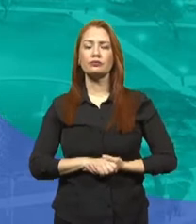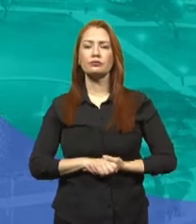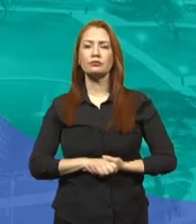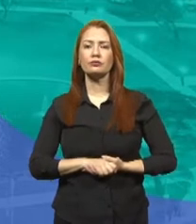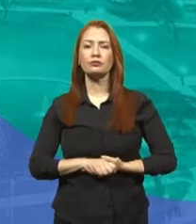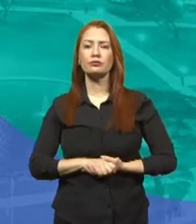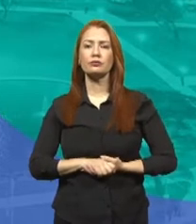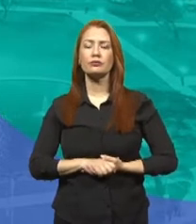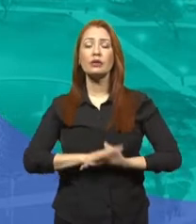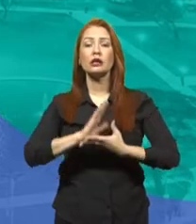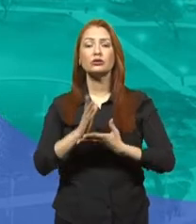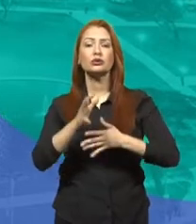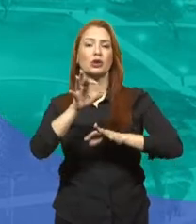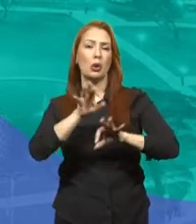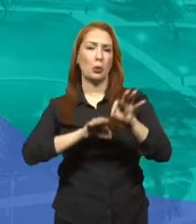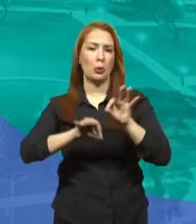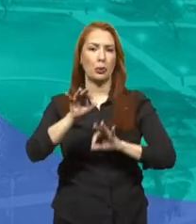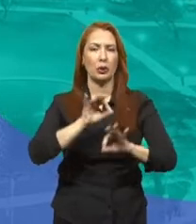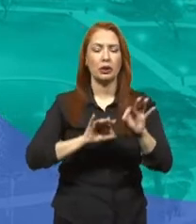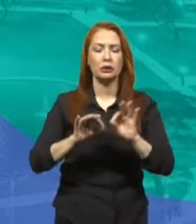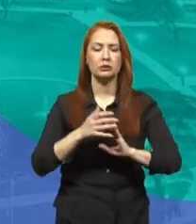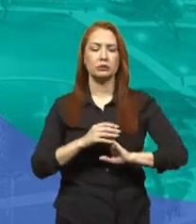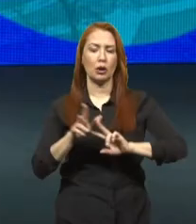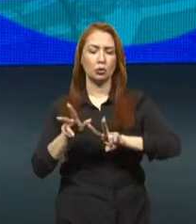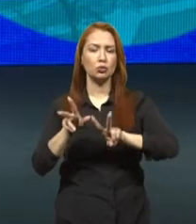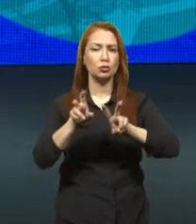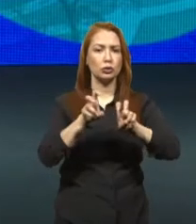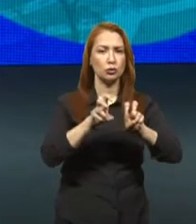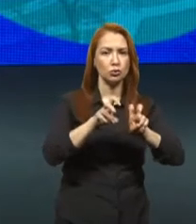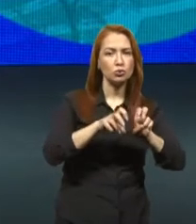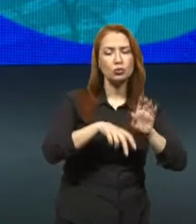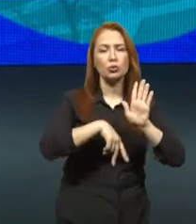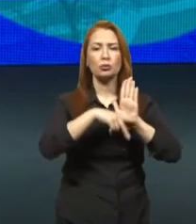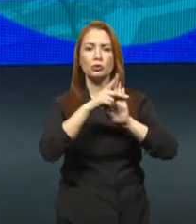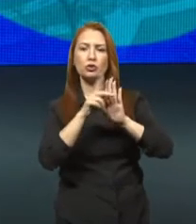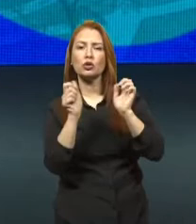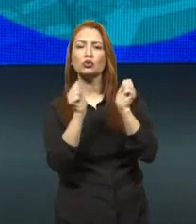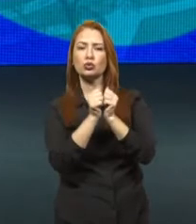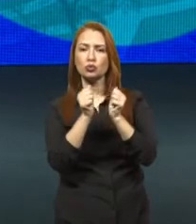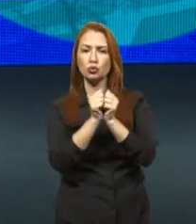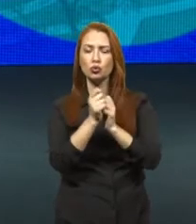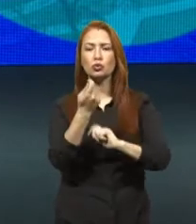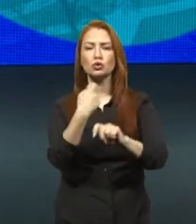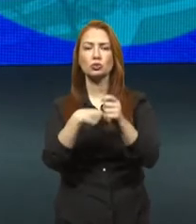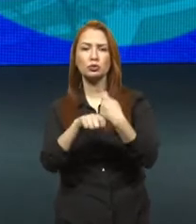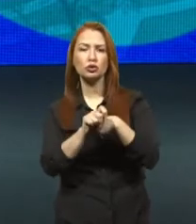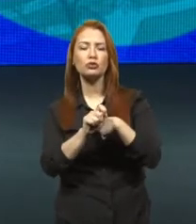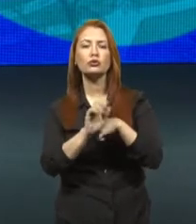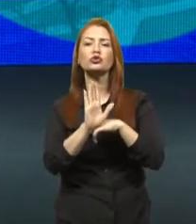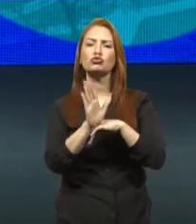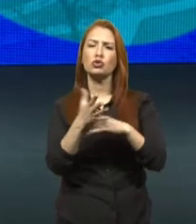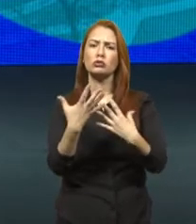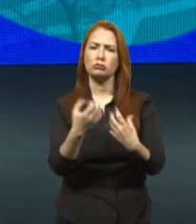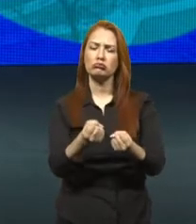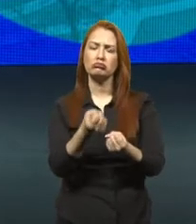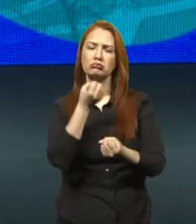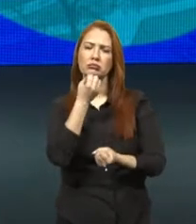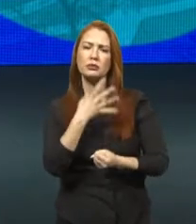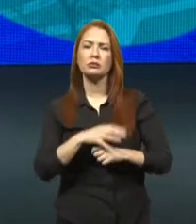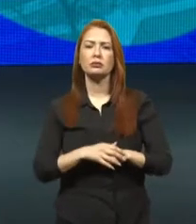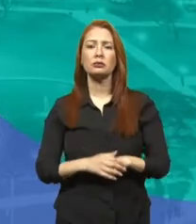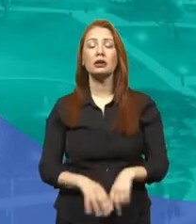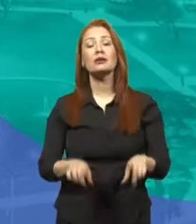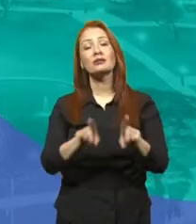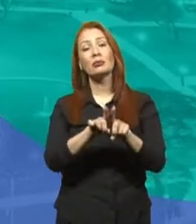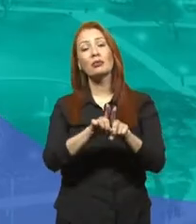esses temas junto às administrações que a cooperativa tem, foram muito bem aceitos. E aí vem a questão, claro, questão